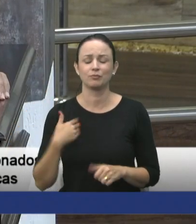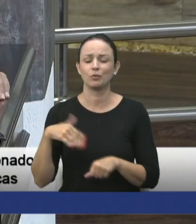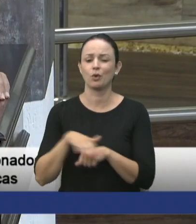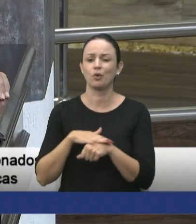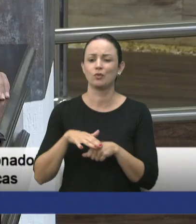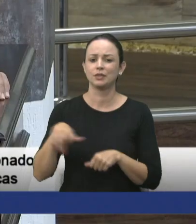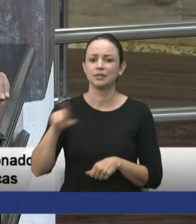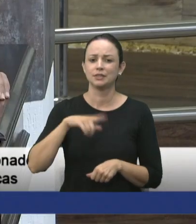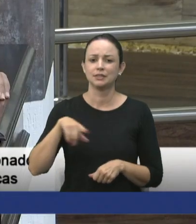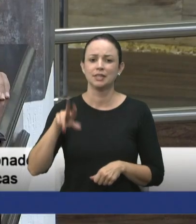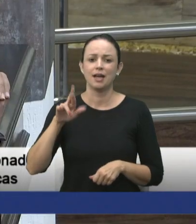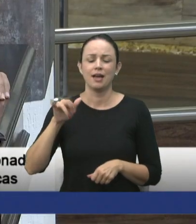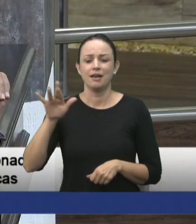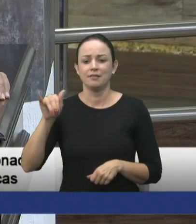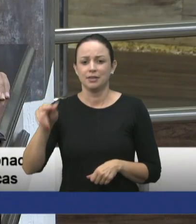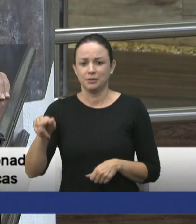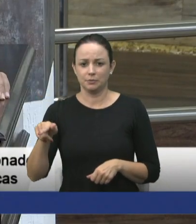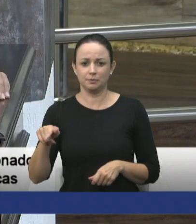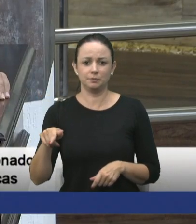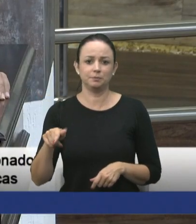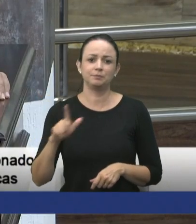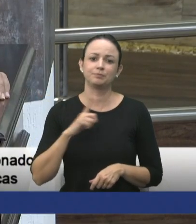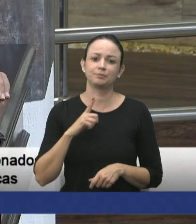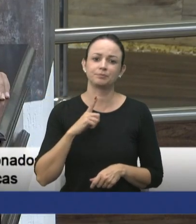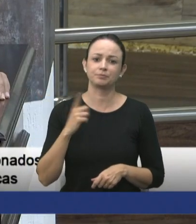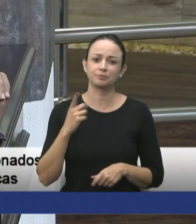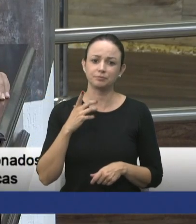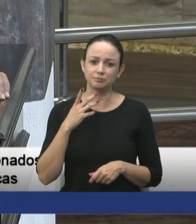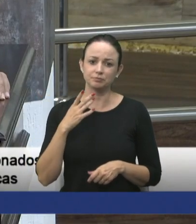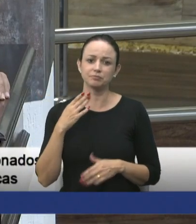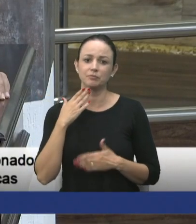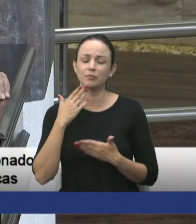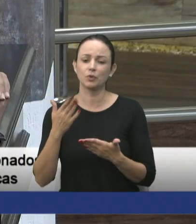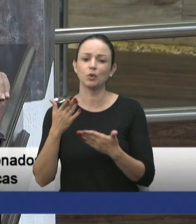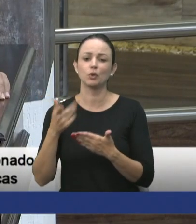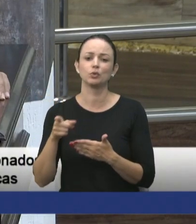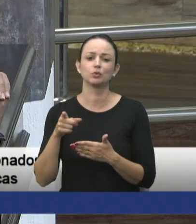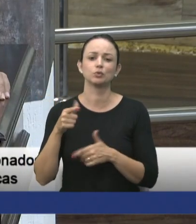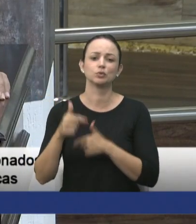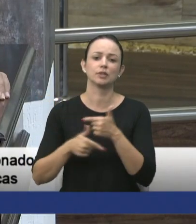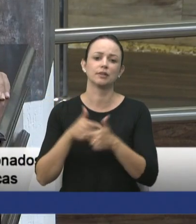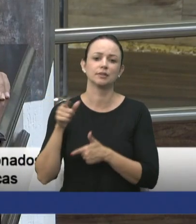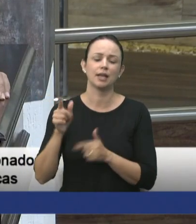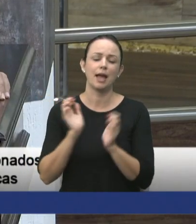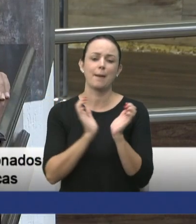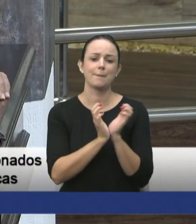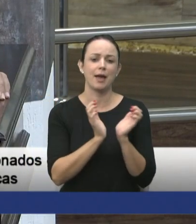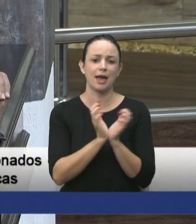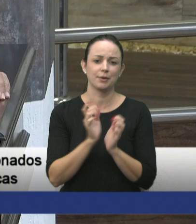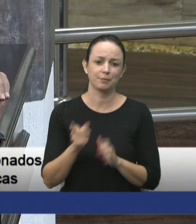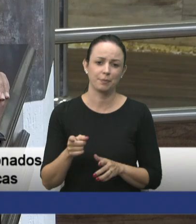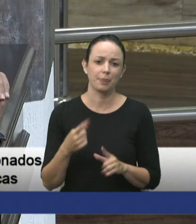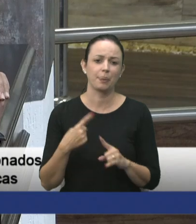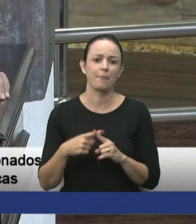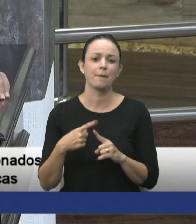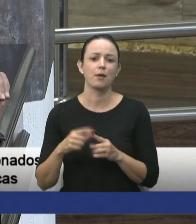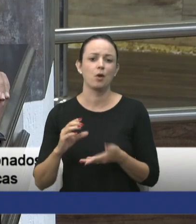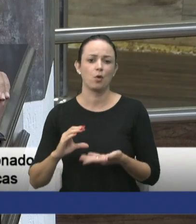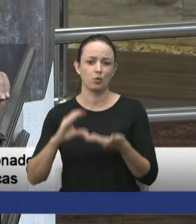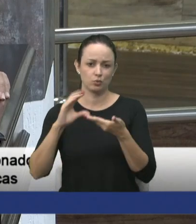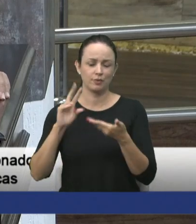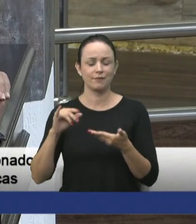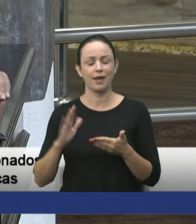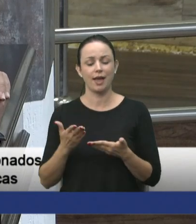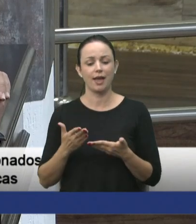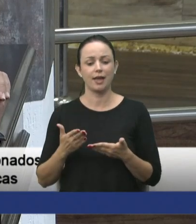com a Rafa, a gente está com uma demanda reprimida no serviço da APAE. O conselho vai atuar